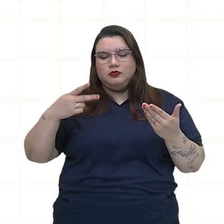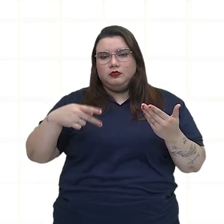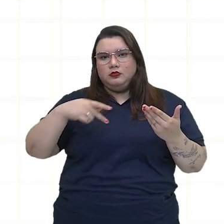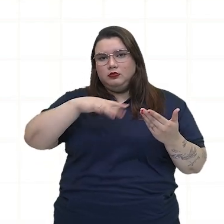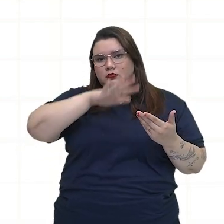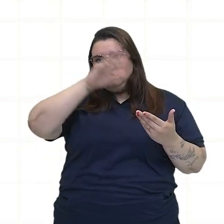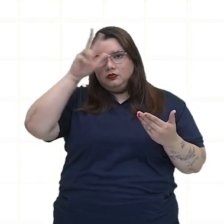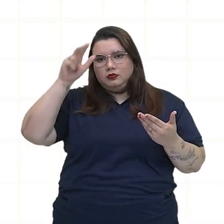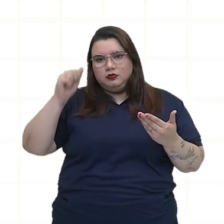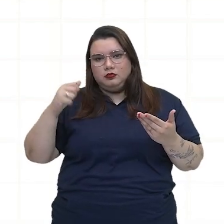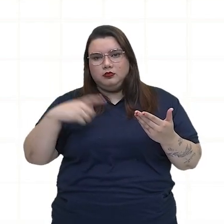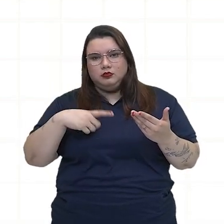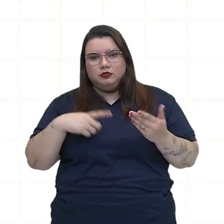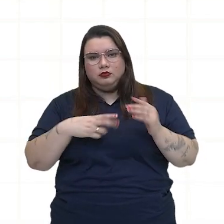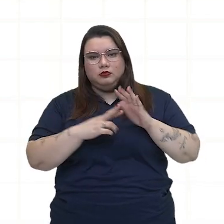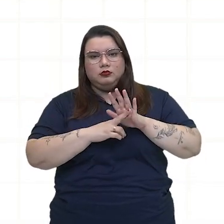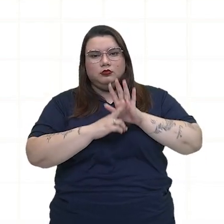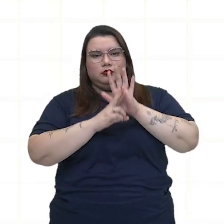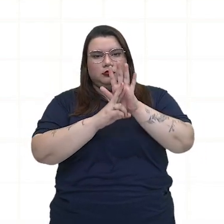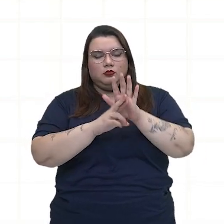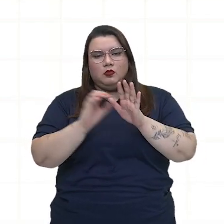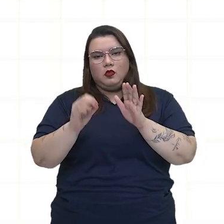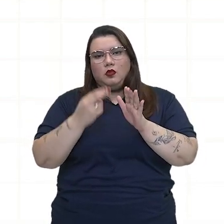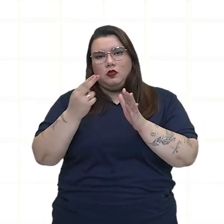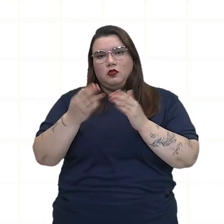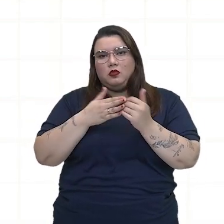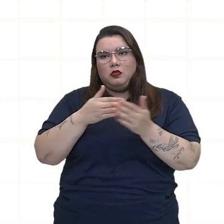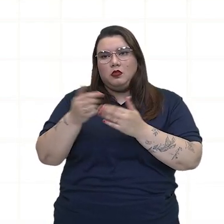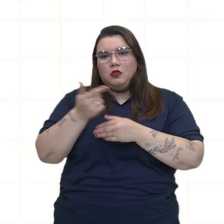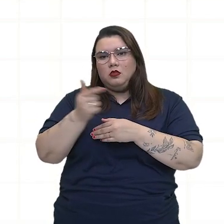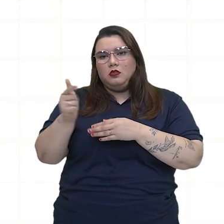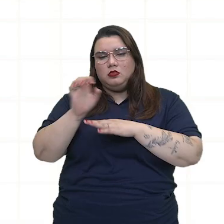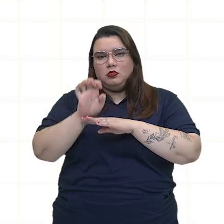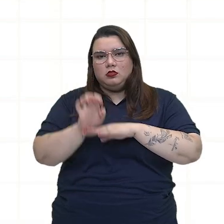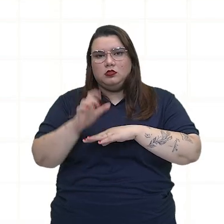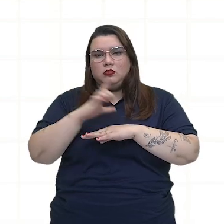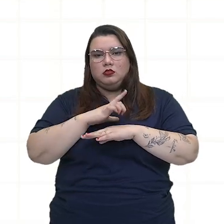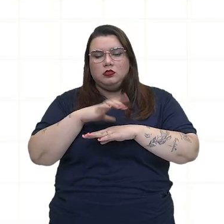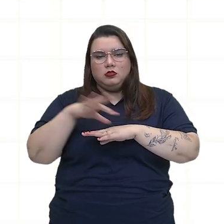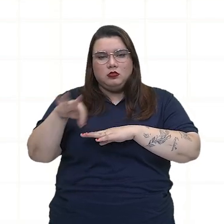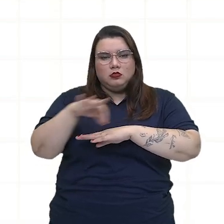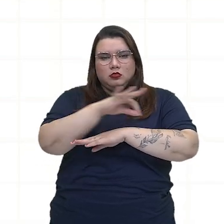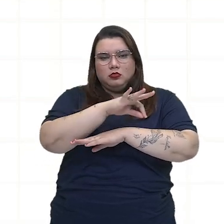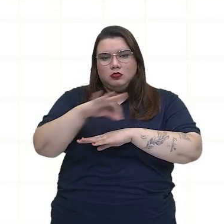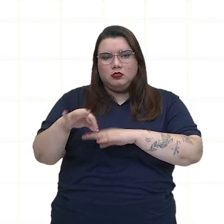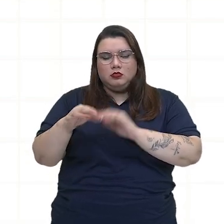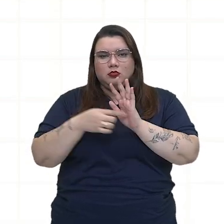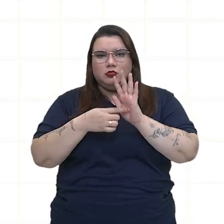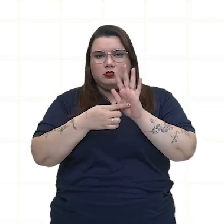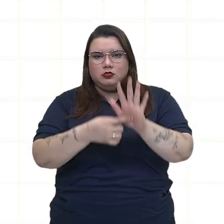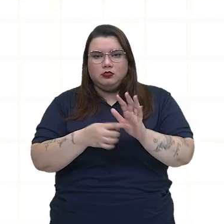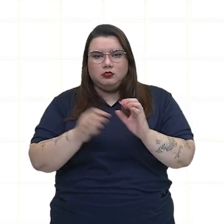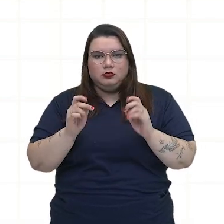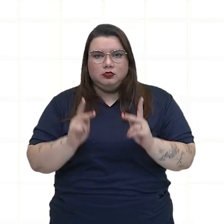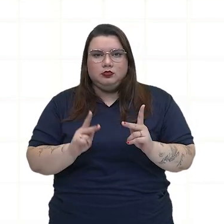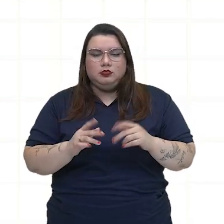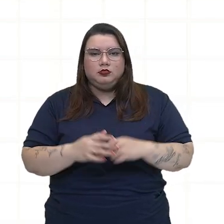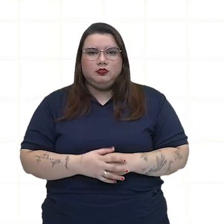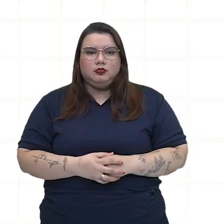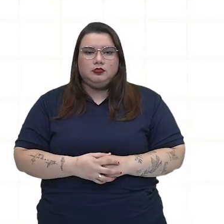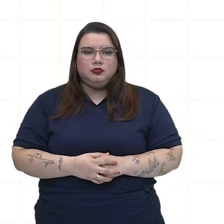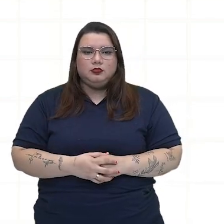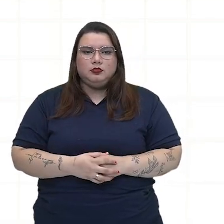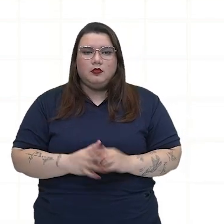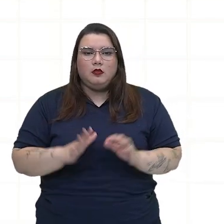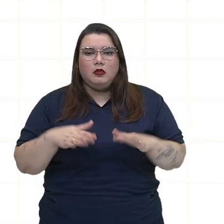do Amazonas que está ali, então, representado, ou de qualquer outro estado que a gente estiver com a régua medindo esse espaço. Então, a